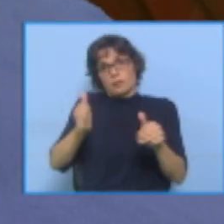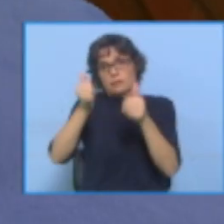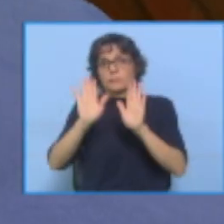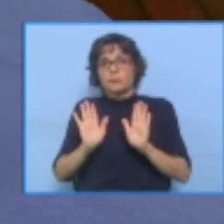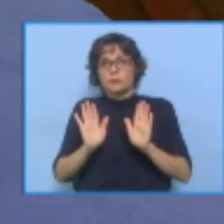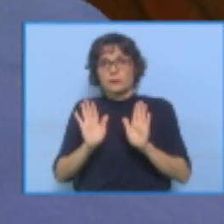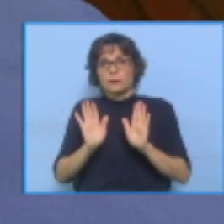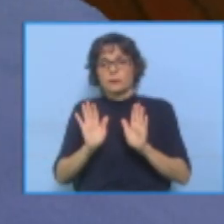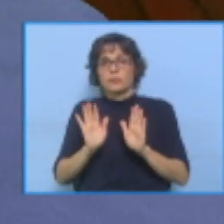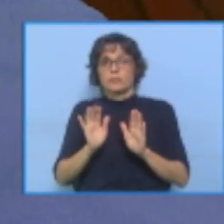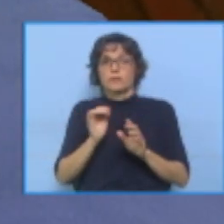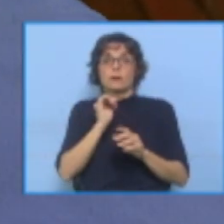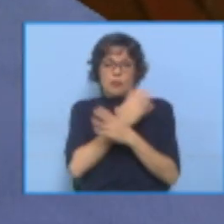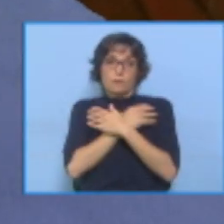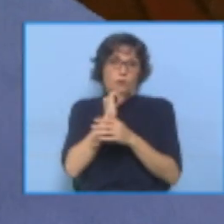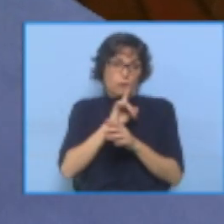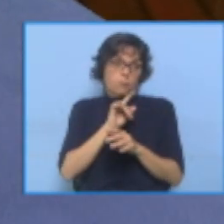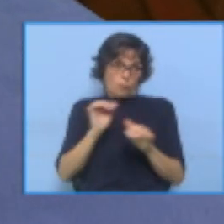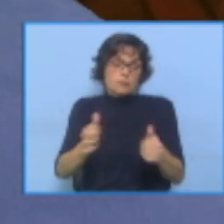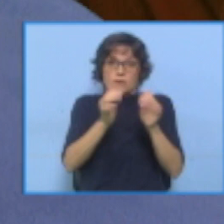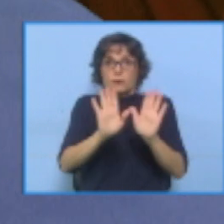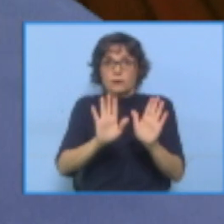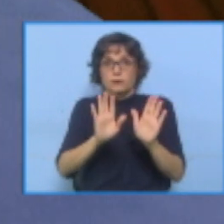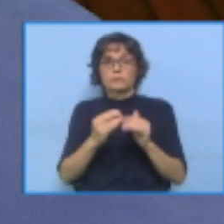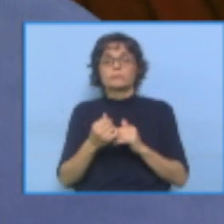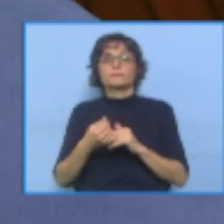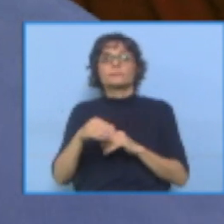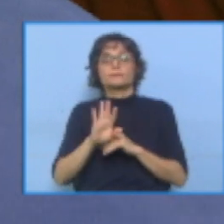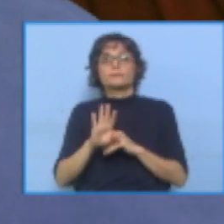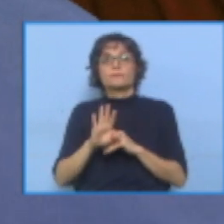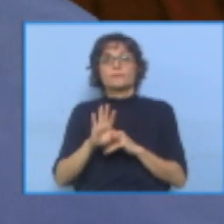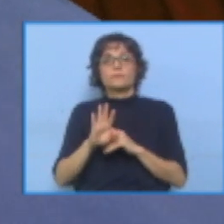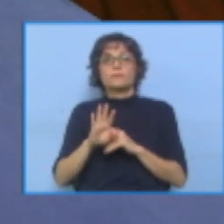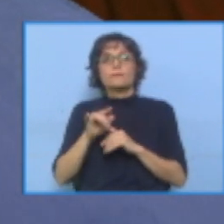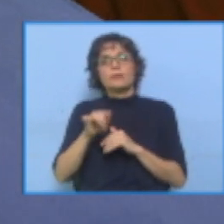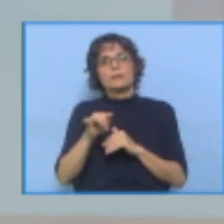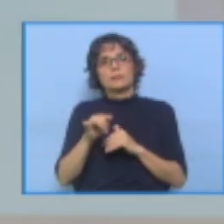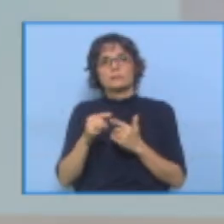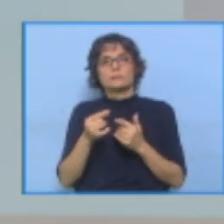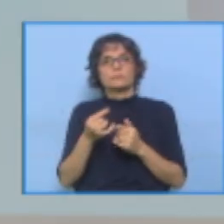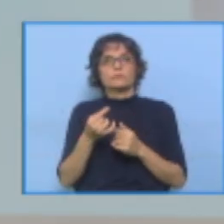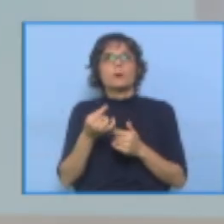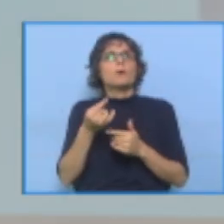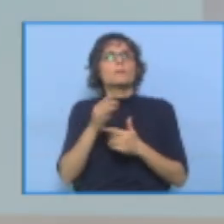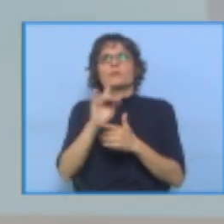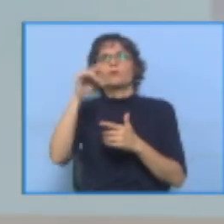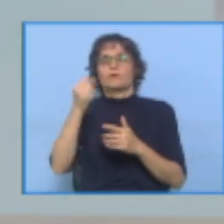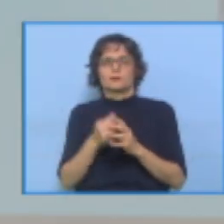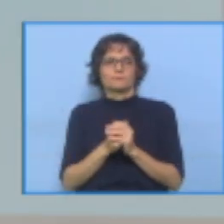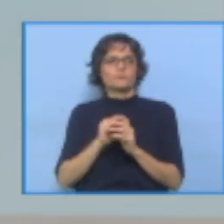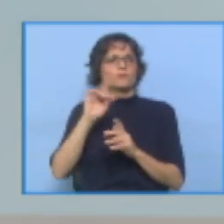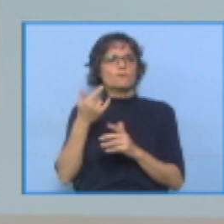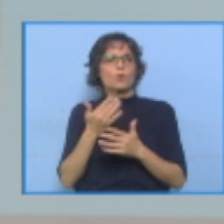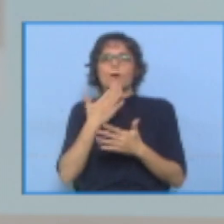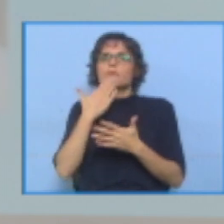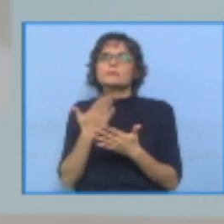as pequeníssimas coisas, um presente dado para agradecer um pequeno favor, e já